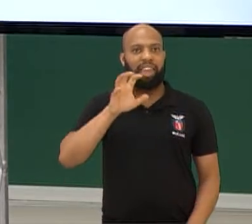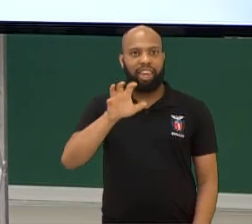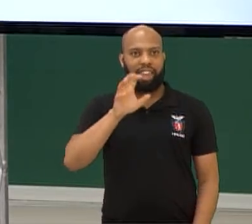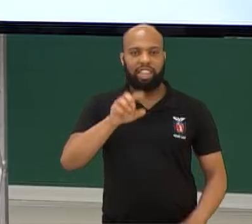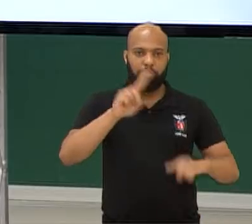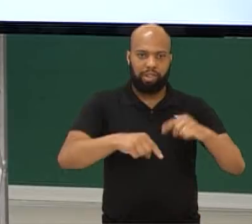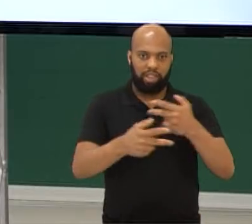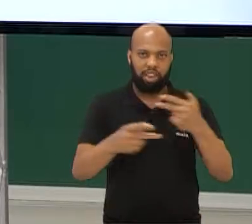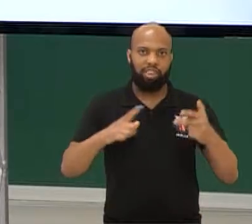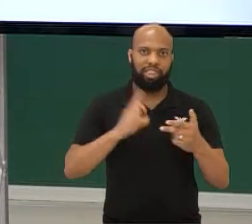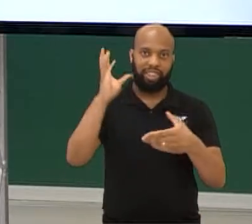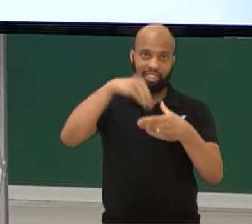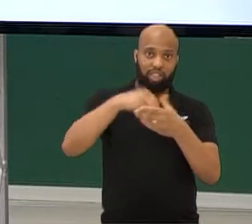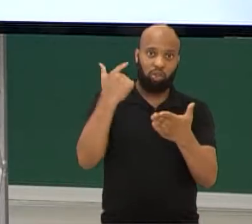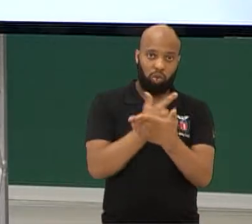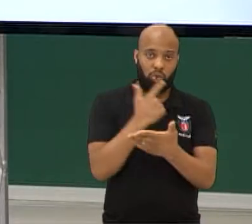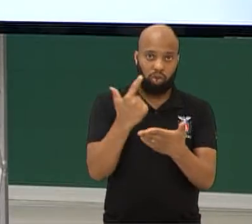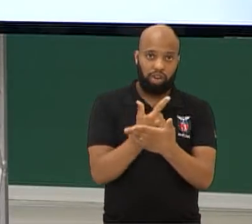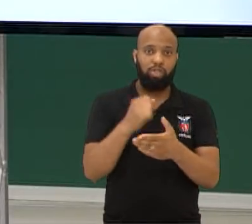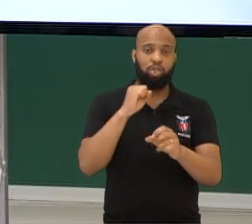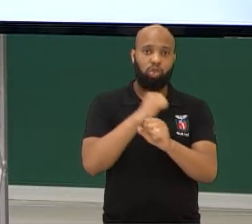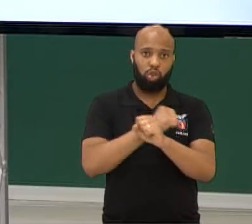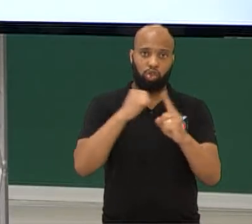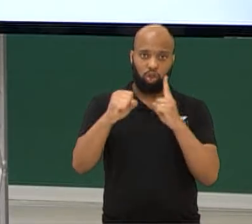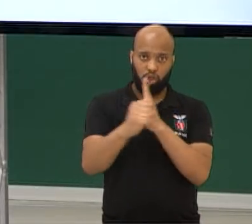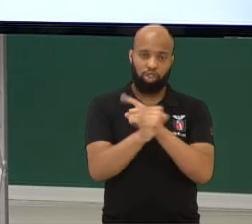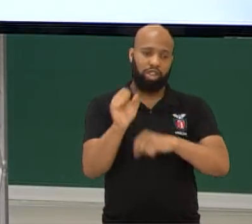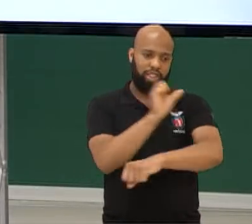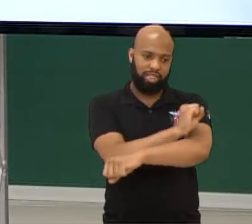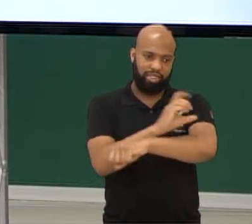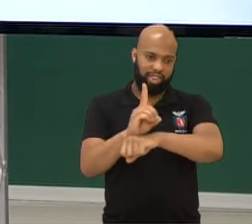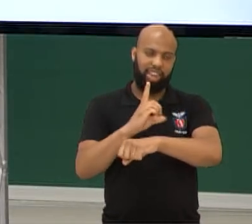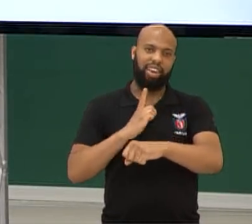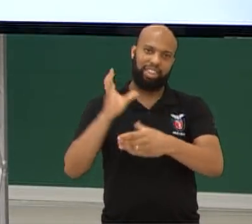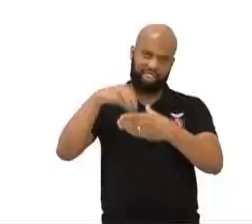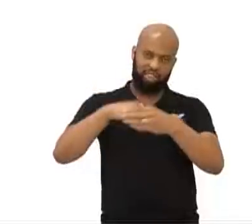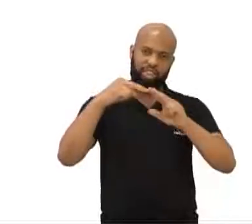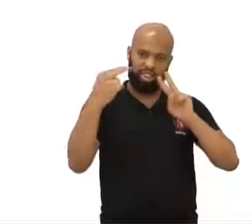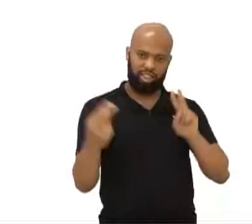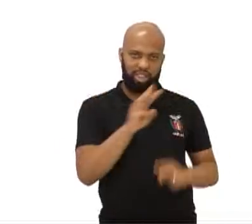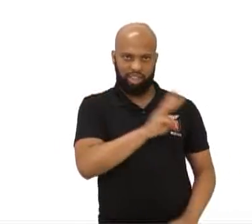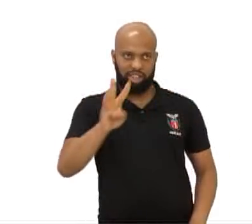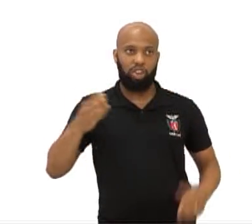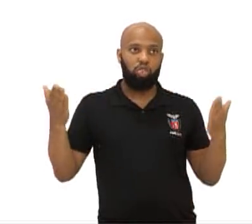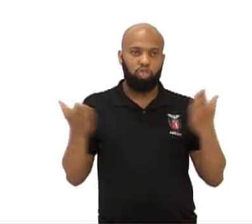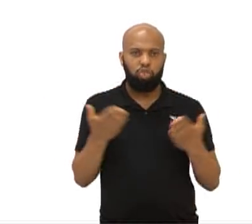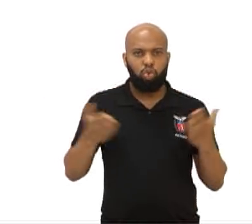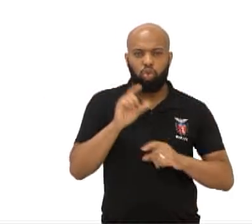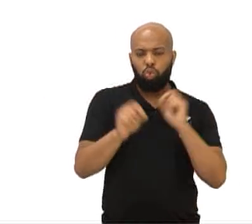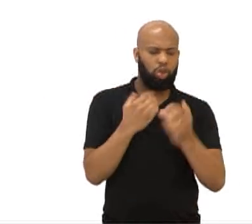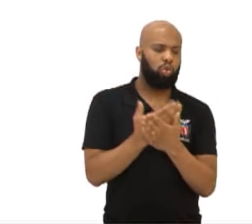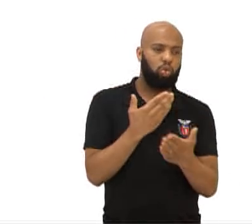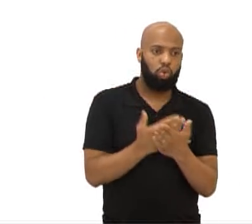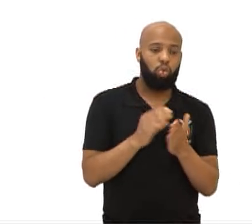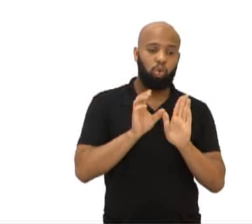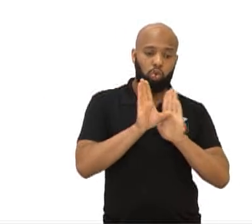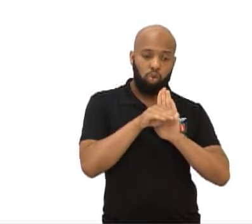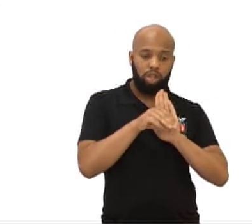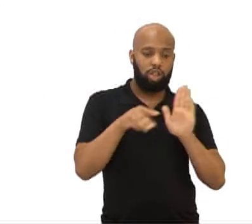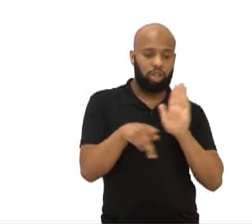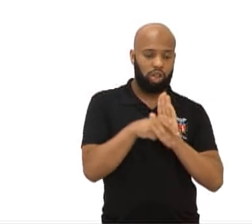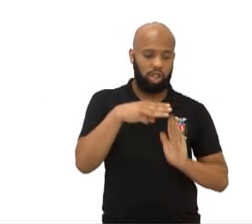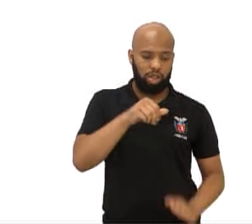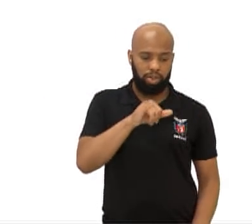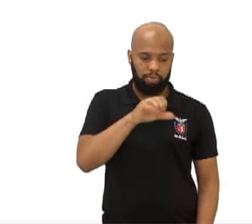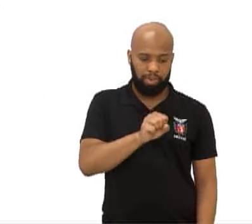está disponível no livro da Sociologia da CED, que tem online. Então, conclusão, na aula de hoje vimos o conceito de mais-valia, que